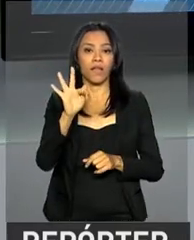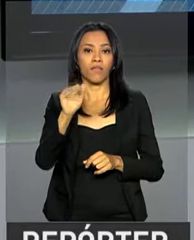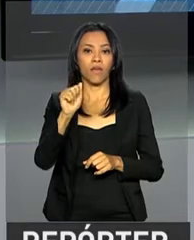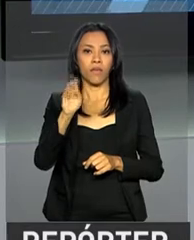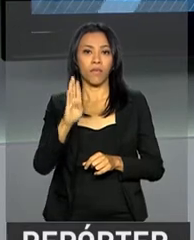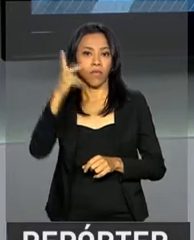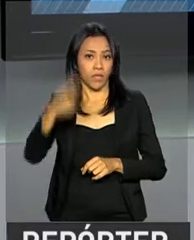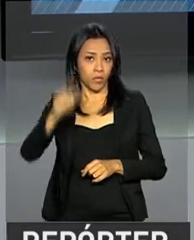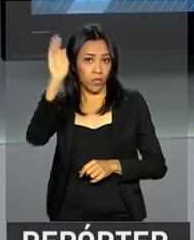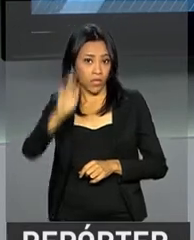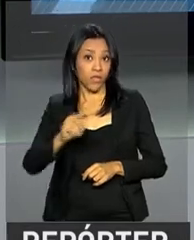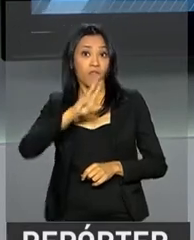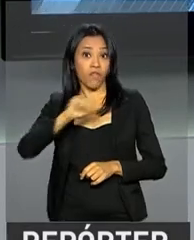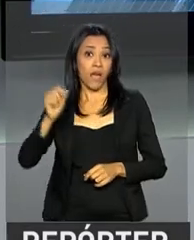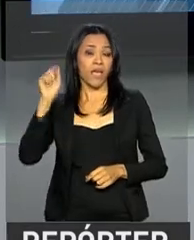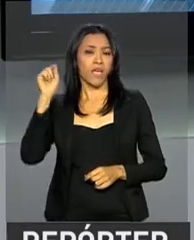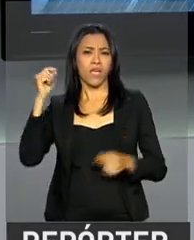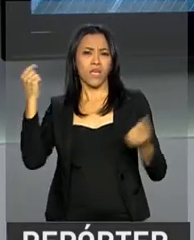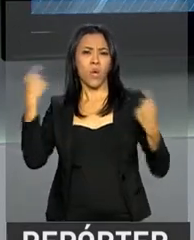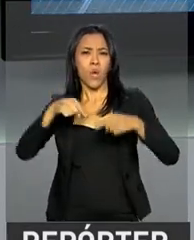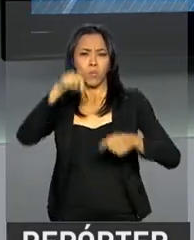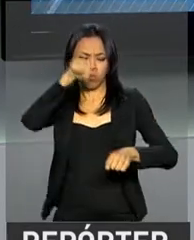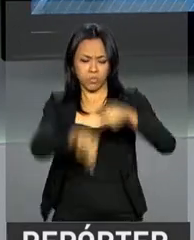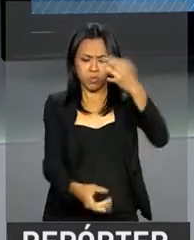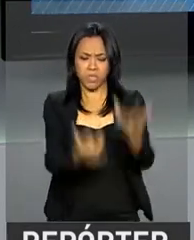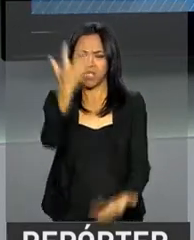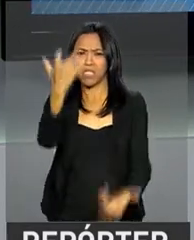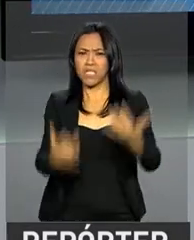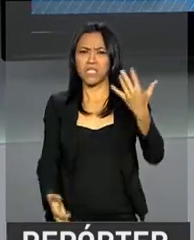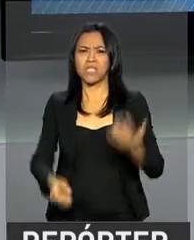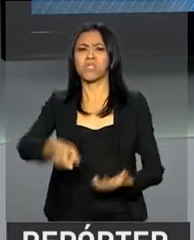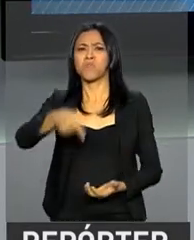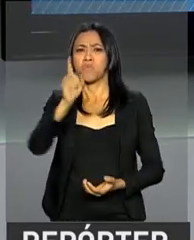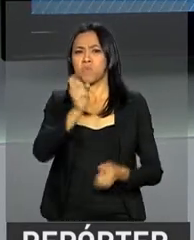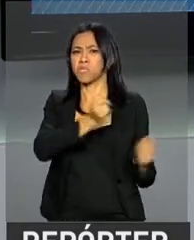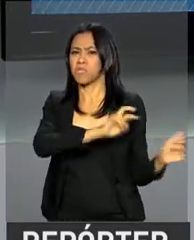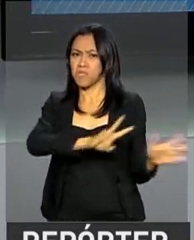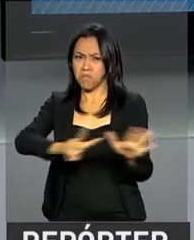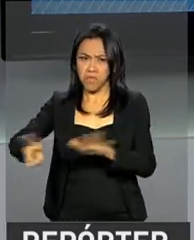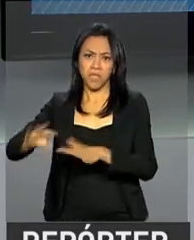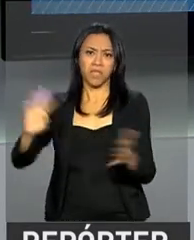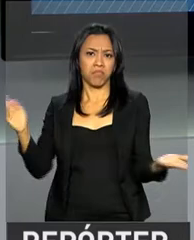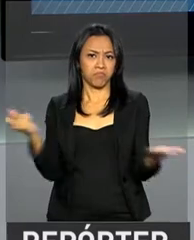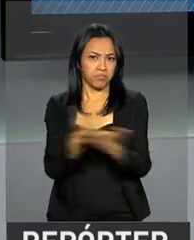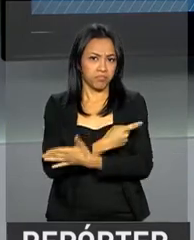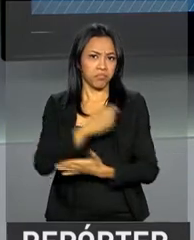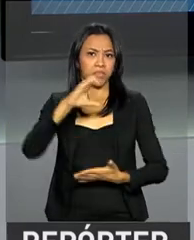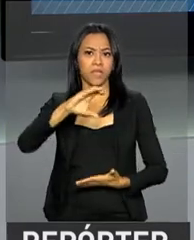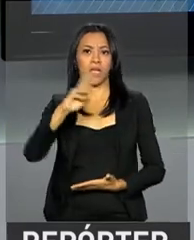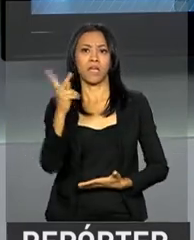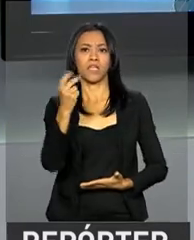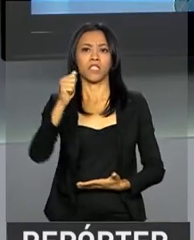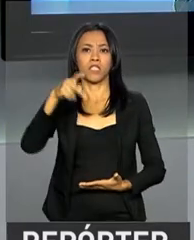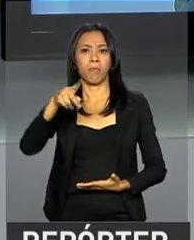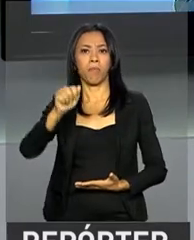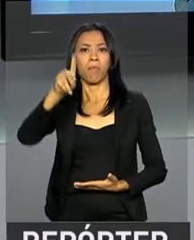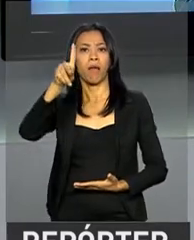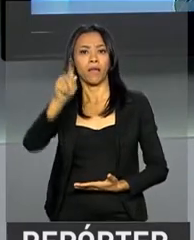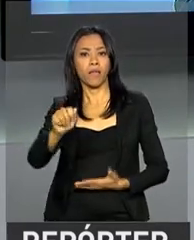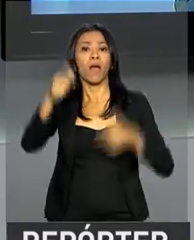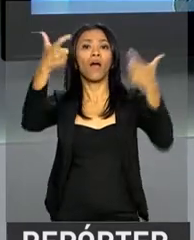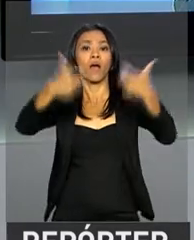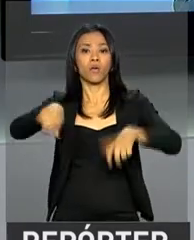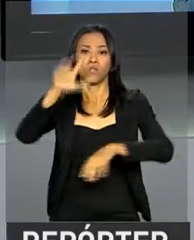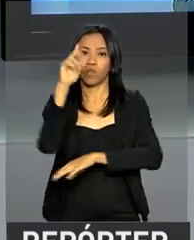combater o incêndio que atingia uma semana o parque nacional da chapada dos veadeiros em goiás quem tem os detalhes é a repórter maria